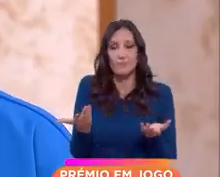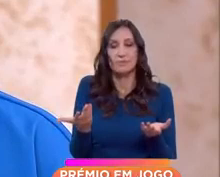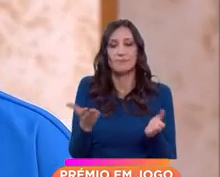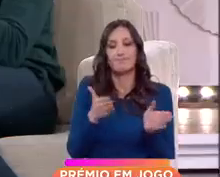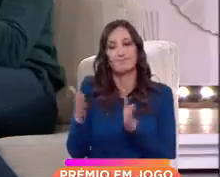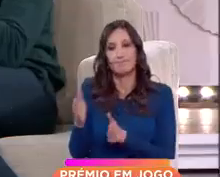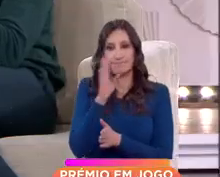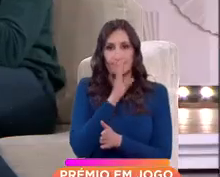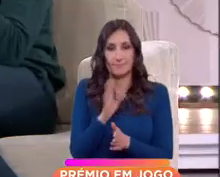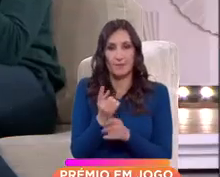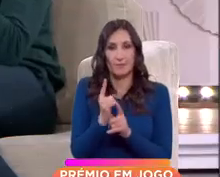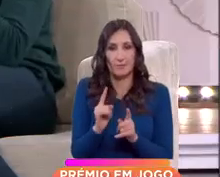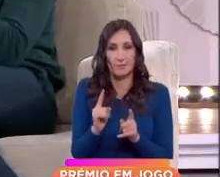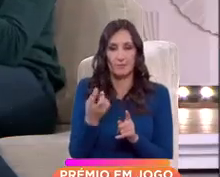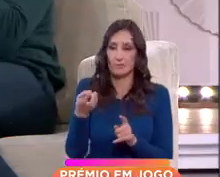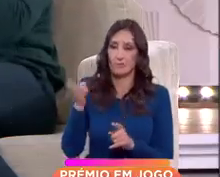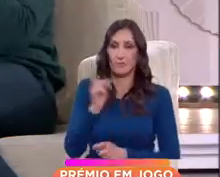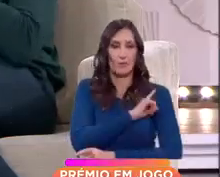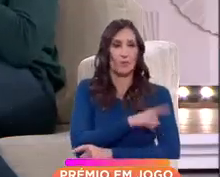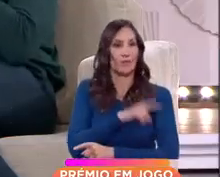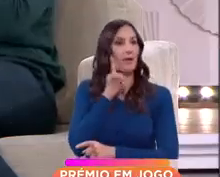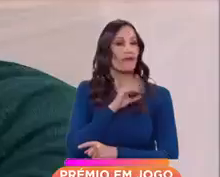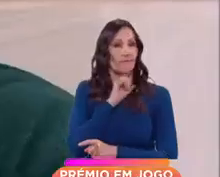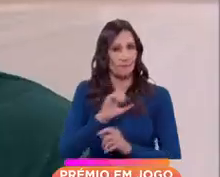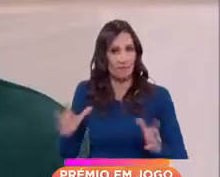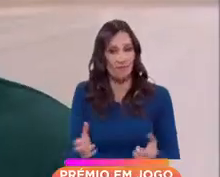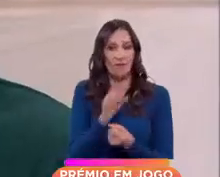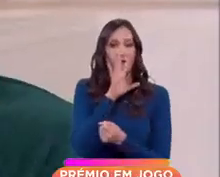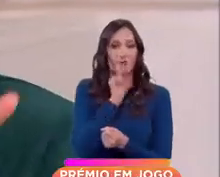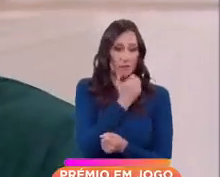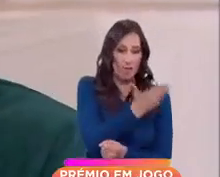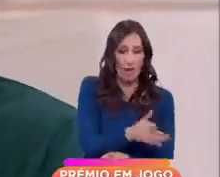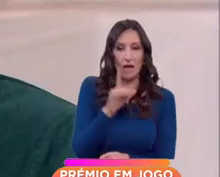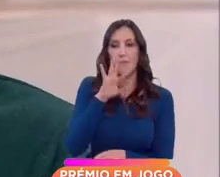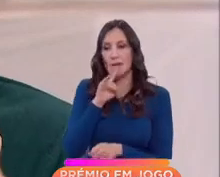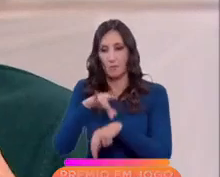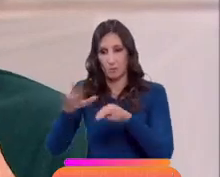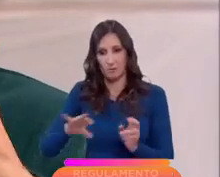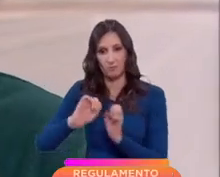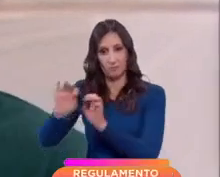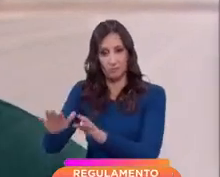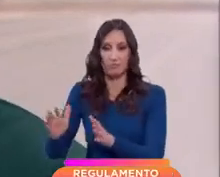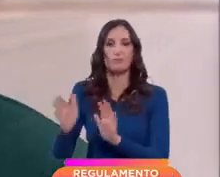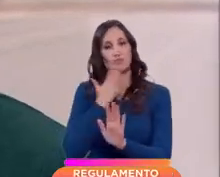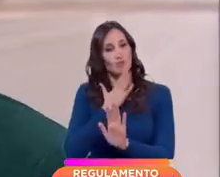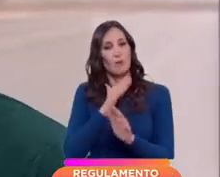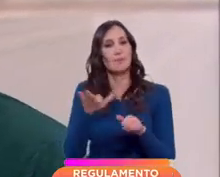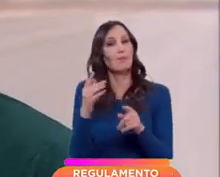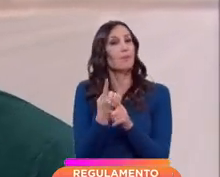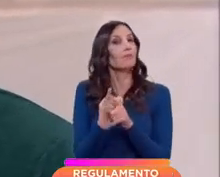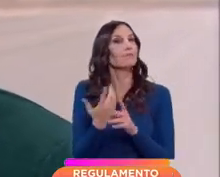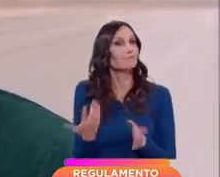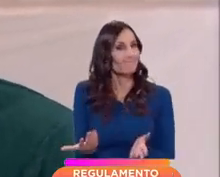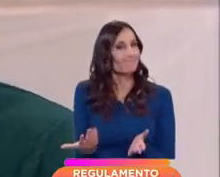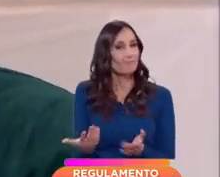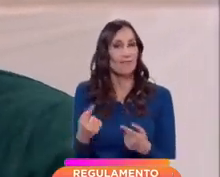práticas, porque uma, é a parte heroica de salvei a minha filha, os meus filhos estão aqui, a minha mãe está no hospital, as coisas estão encaminhadas. Mas há uma parte prática